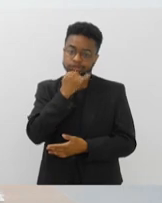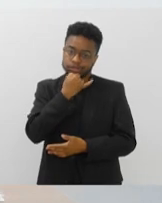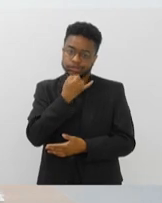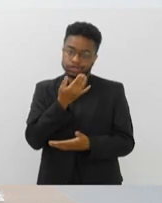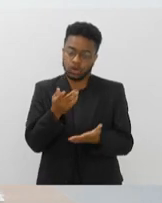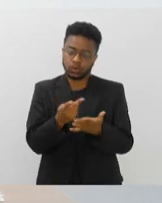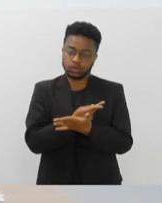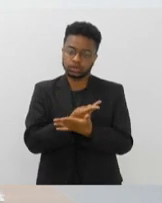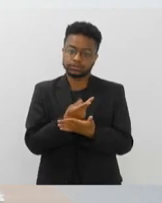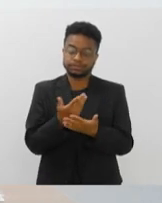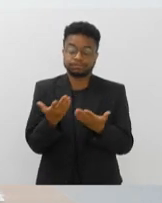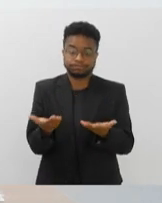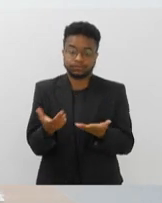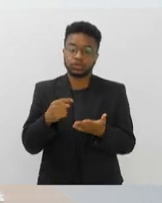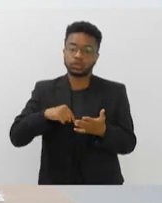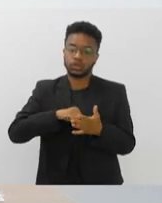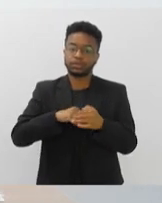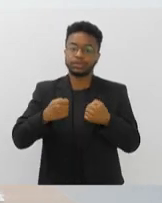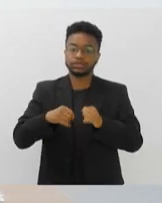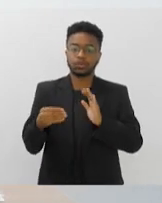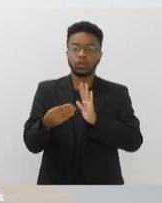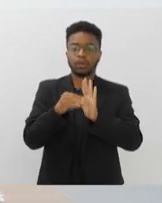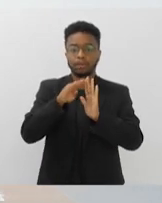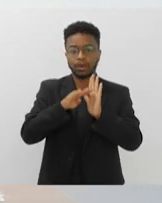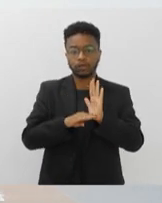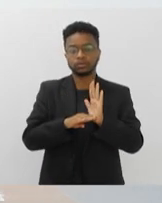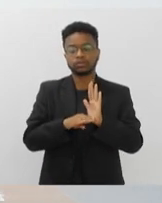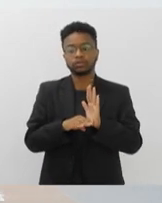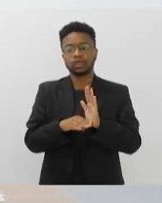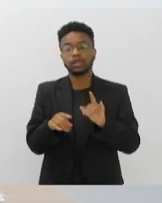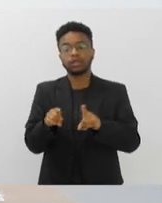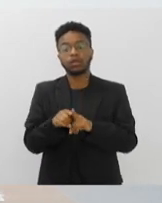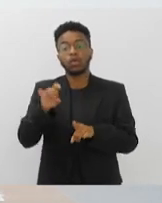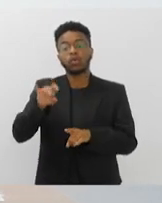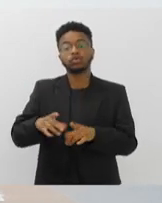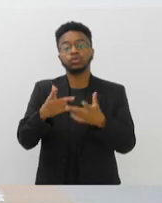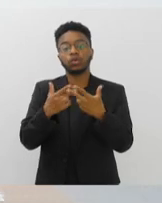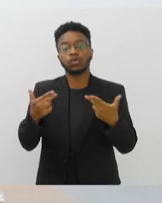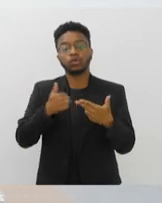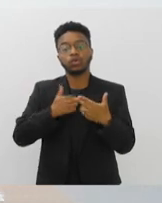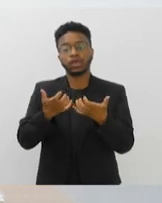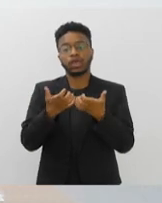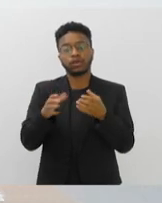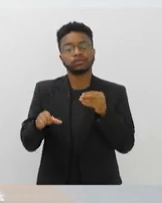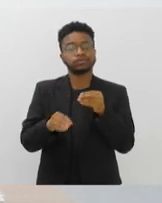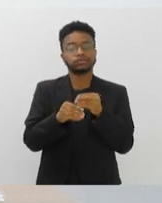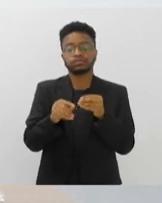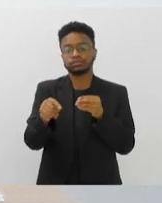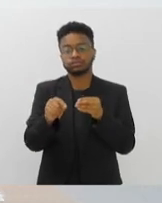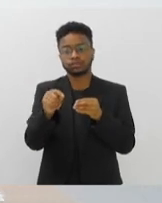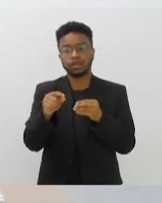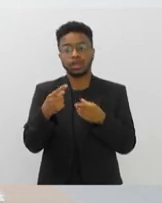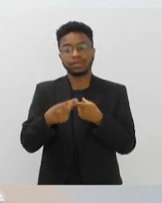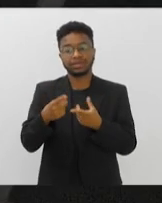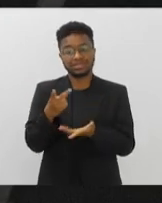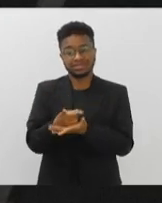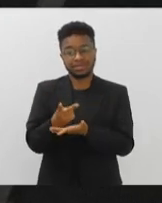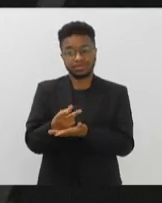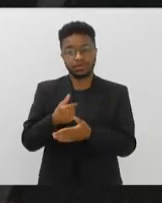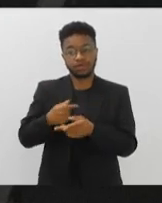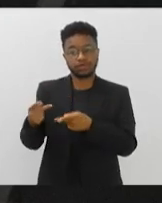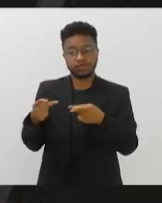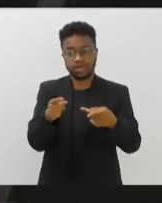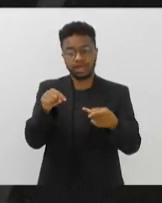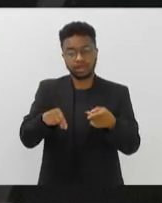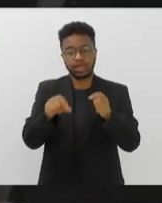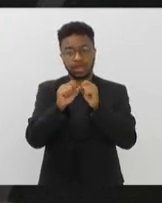gente precisa realmente pautar e estar na ordem do dia e uma última observação que eu quero fazer viu taju porque toda vez que eu venho não só nesse